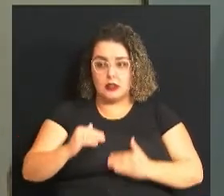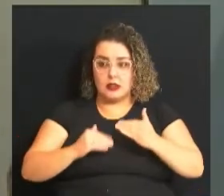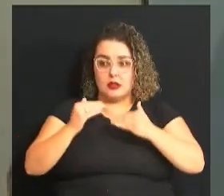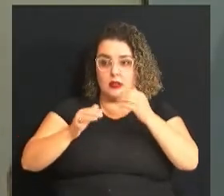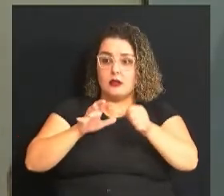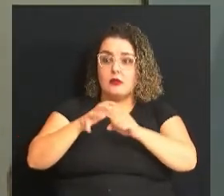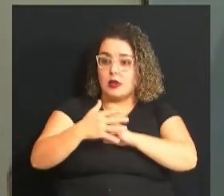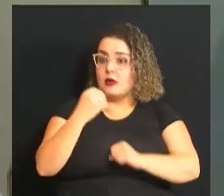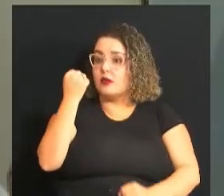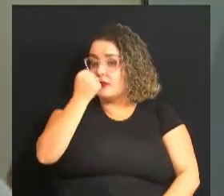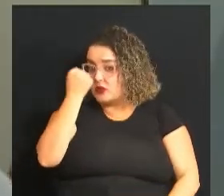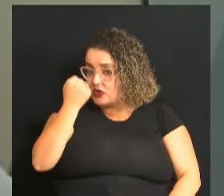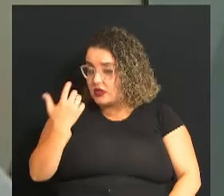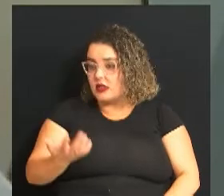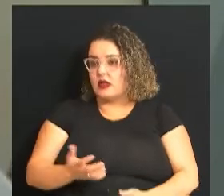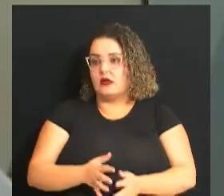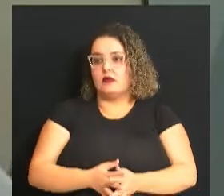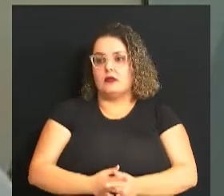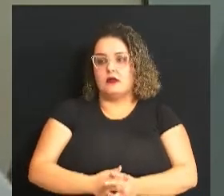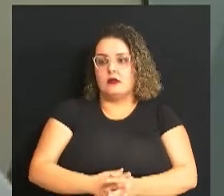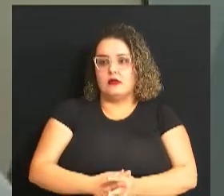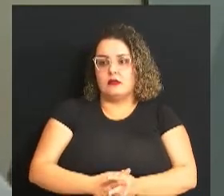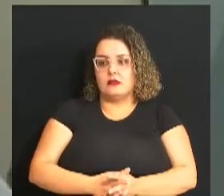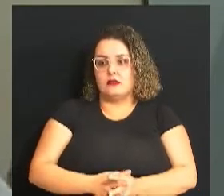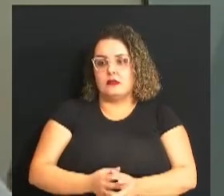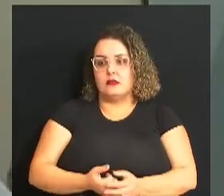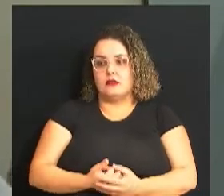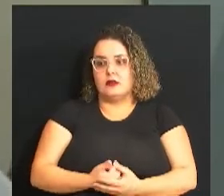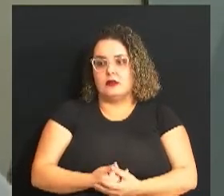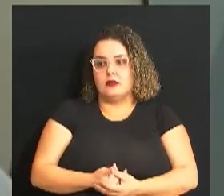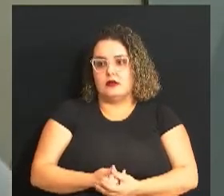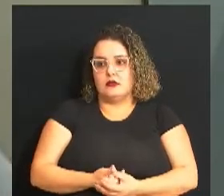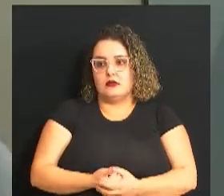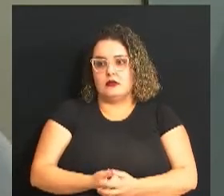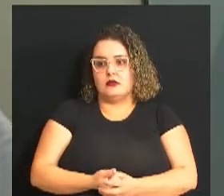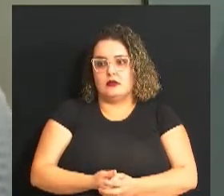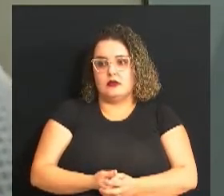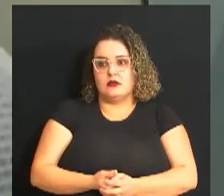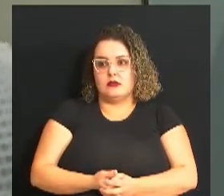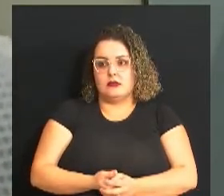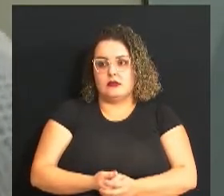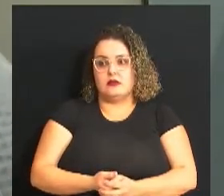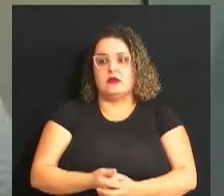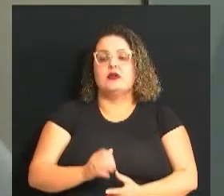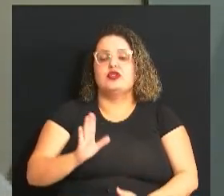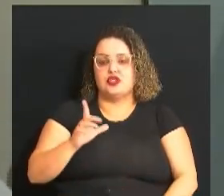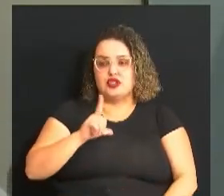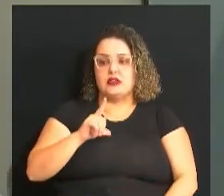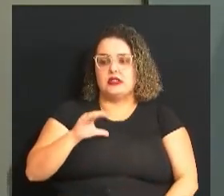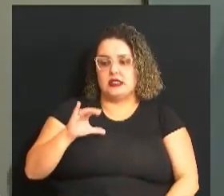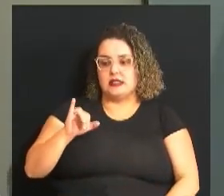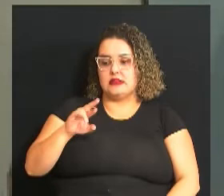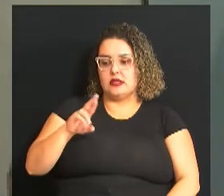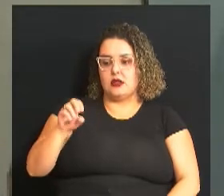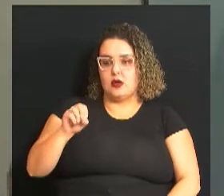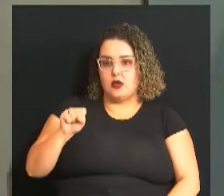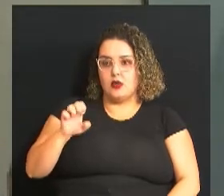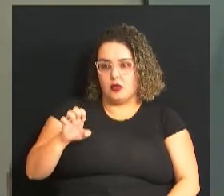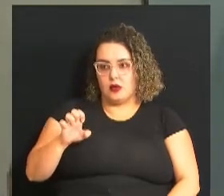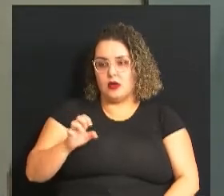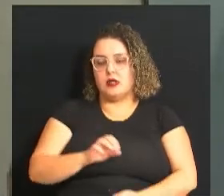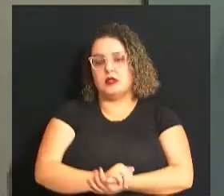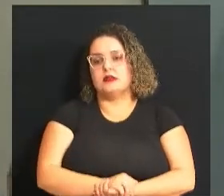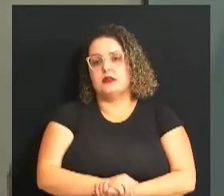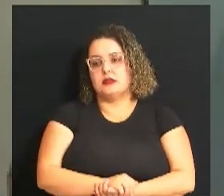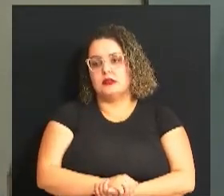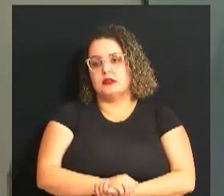grave. E principalmente os pacientes que têm já cirrose hepática, né? Os pacientes têm um maior